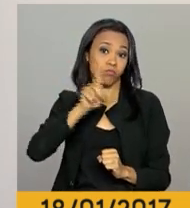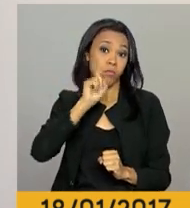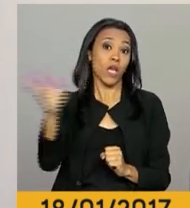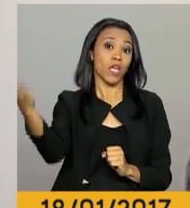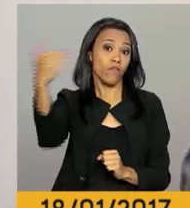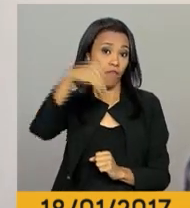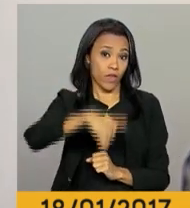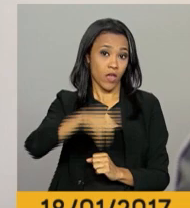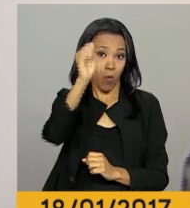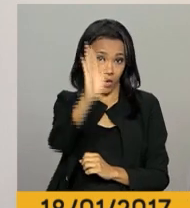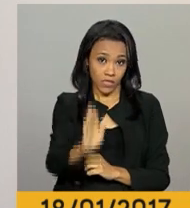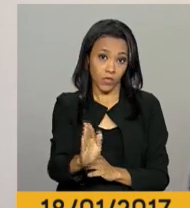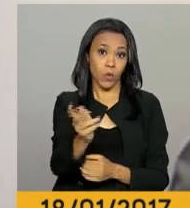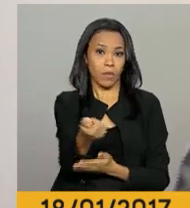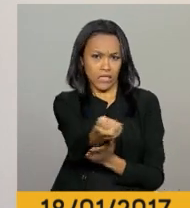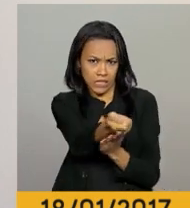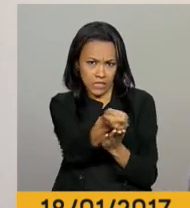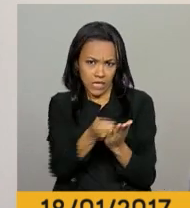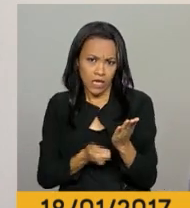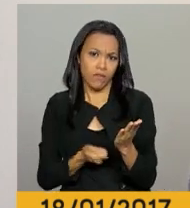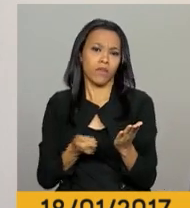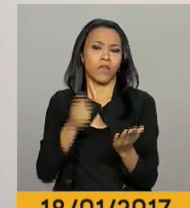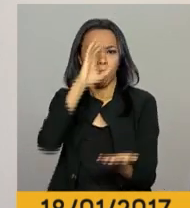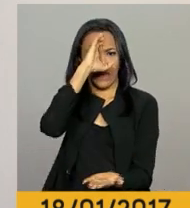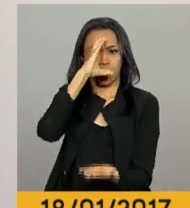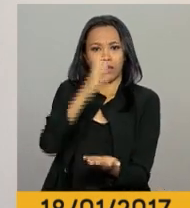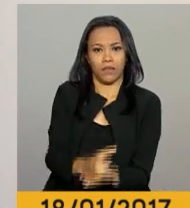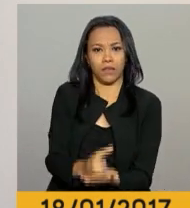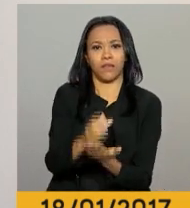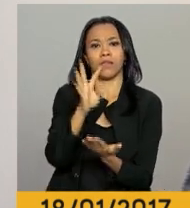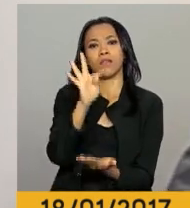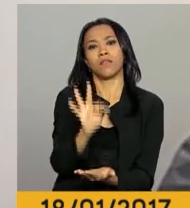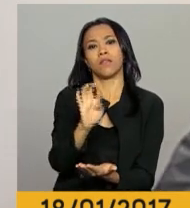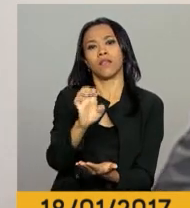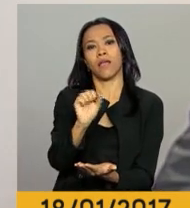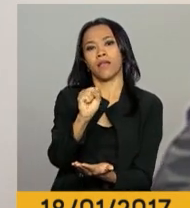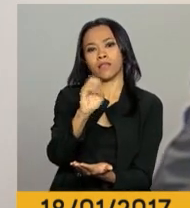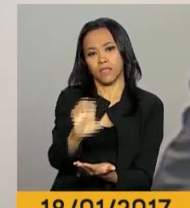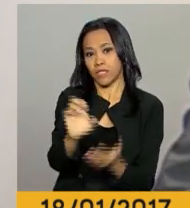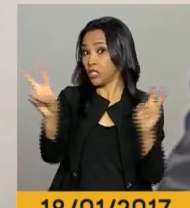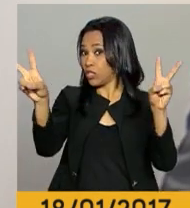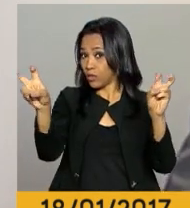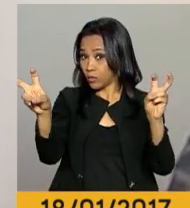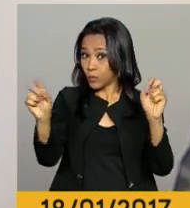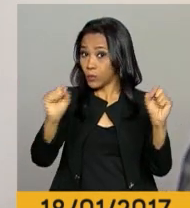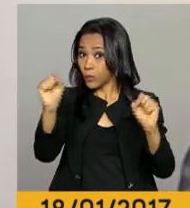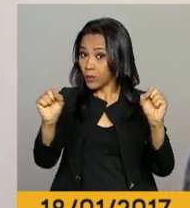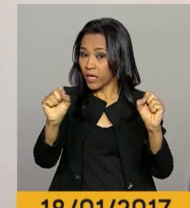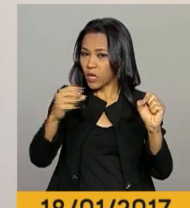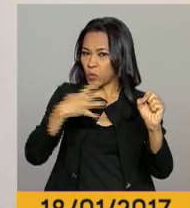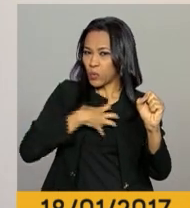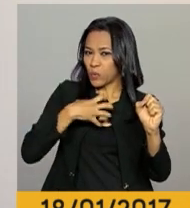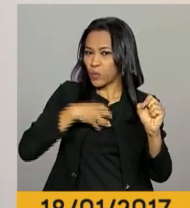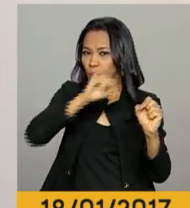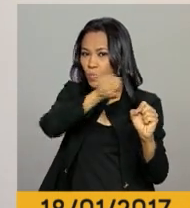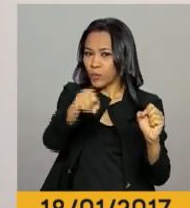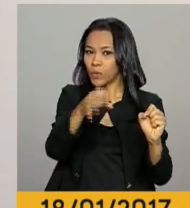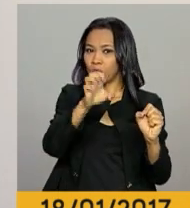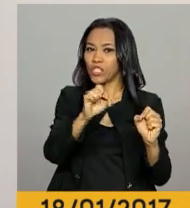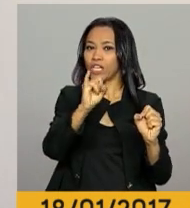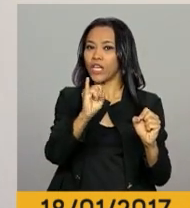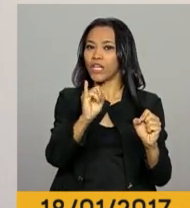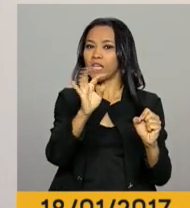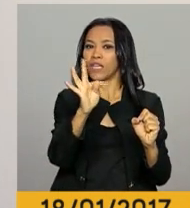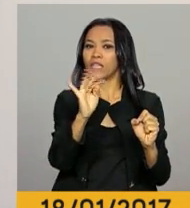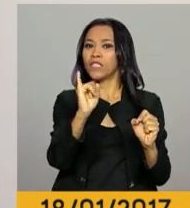para escrever uma tese eh sobre com o seguinte título o jeitinho brasileiro como